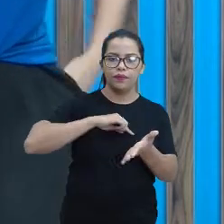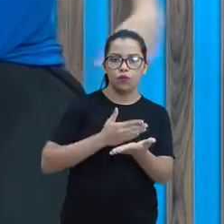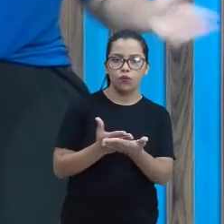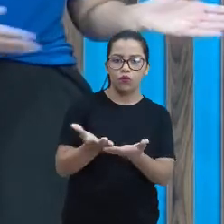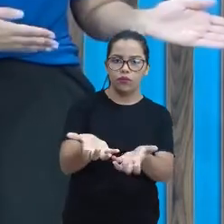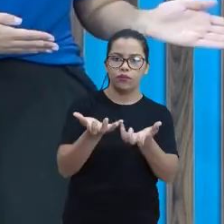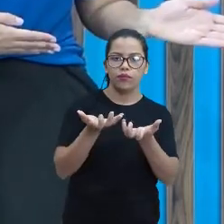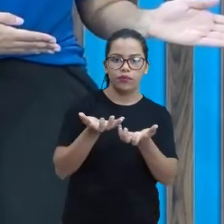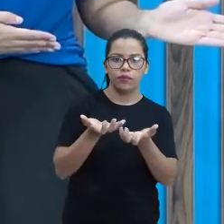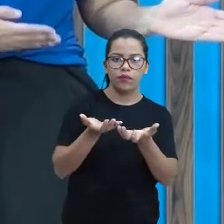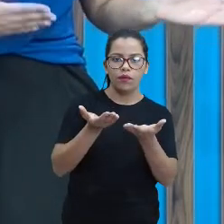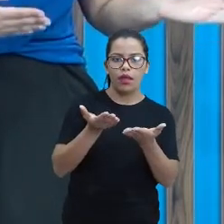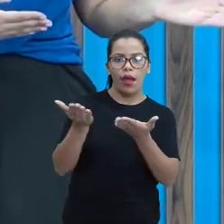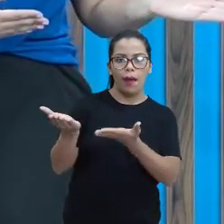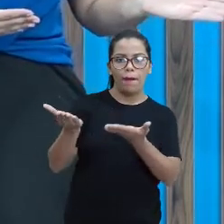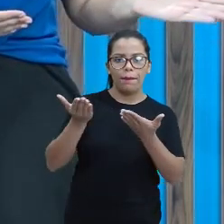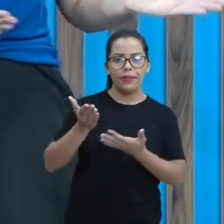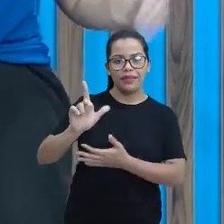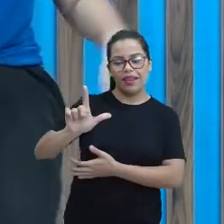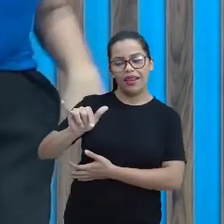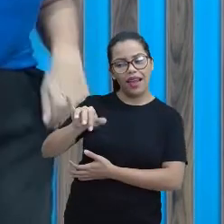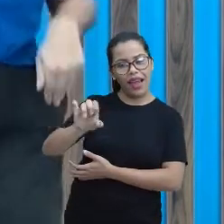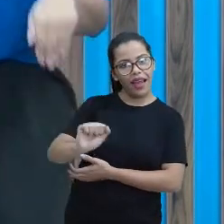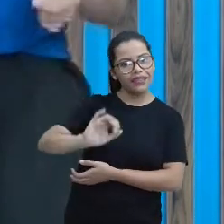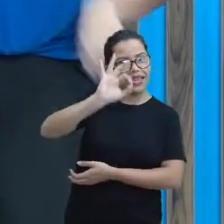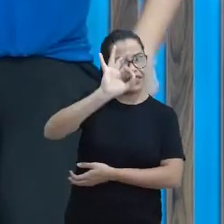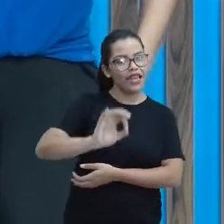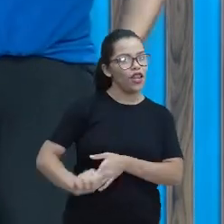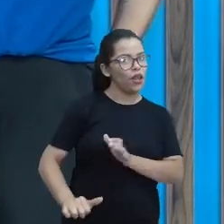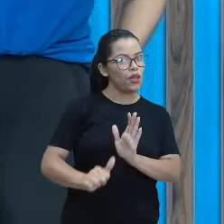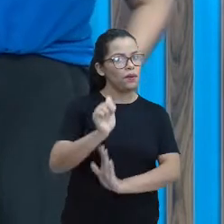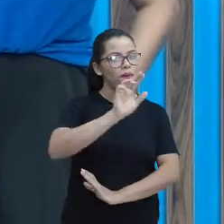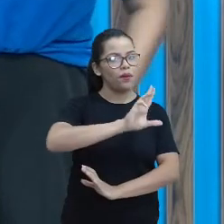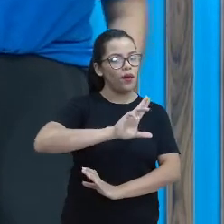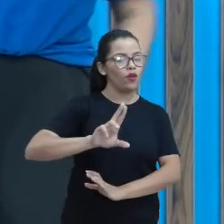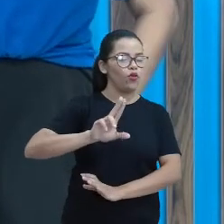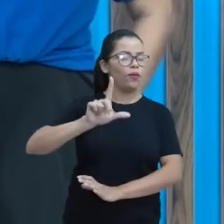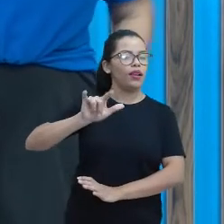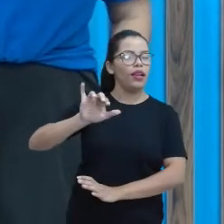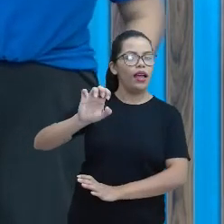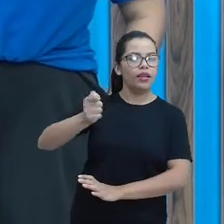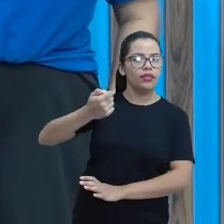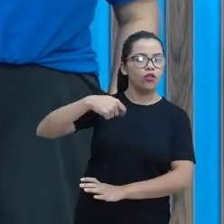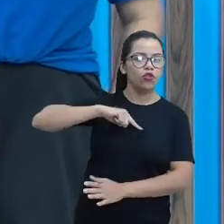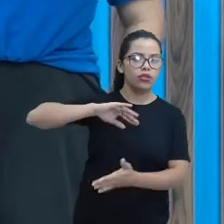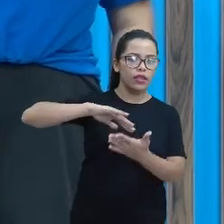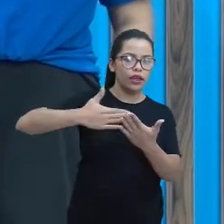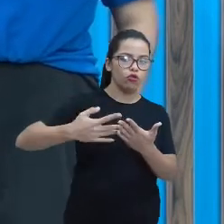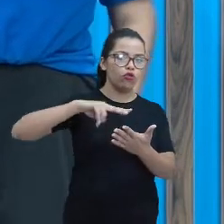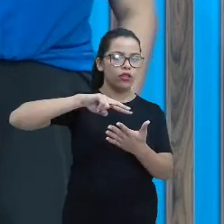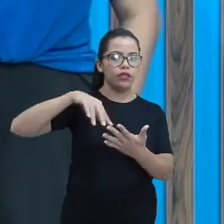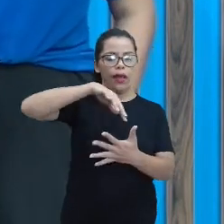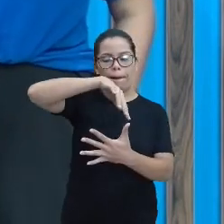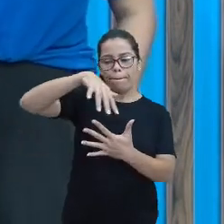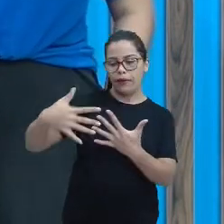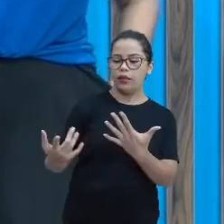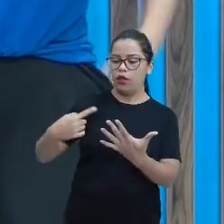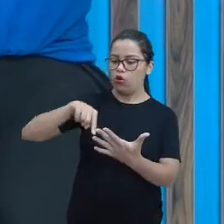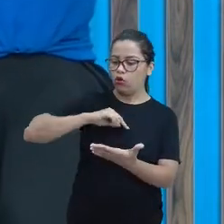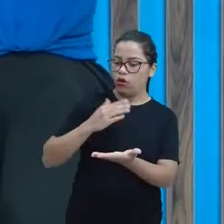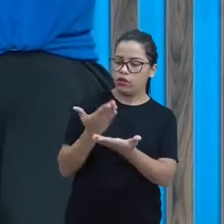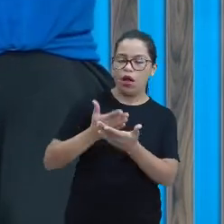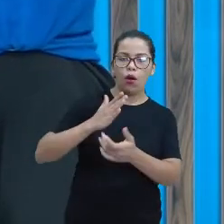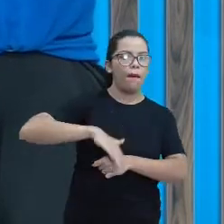queria apresentar a Liza, acertei de primeira, que fará a nossa tradução para Libras, o que torna a nossa aula muito